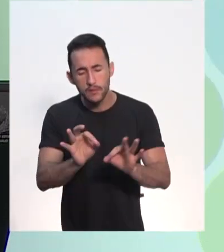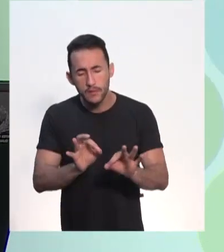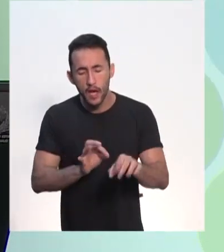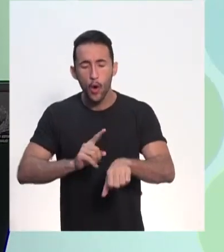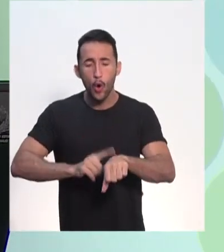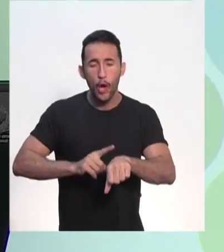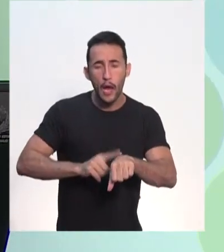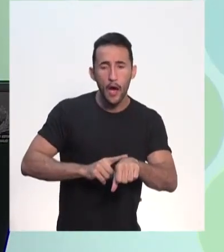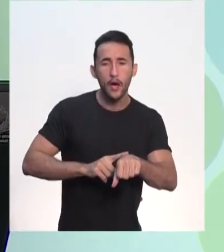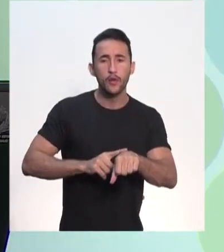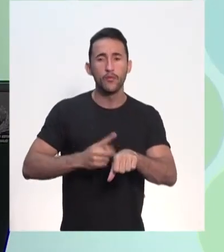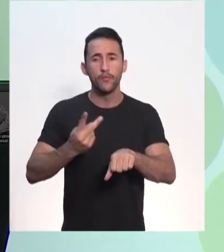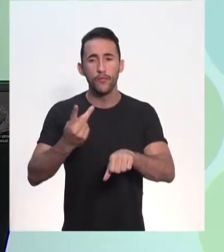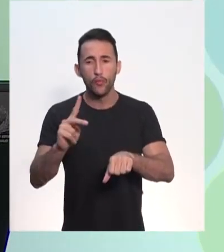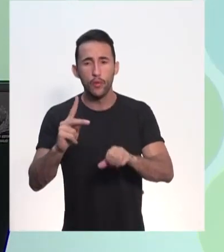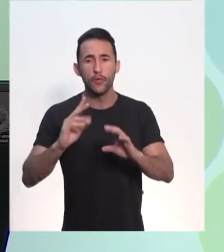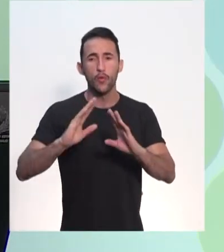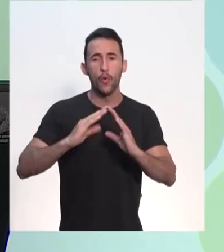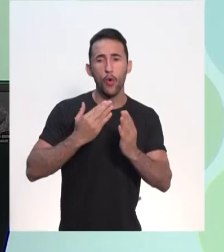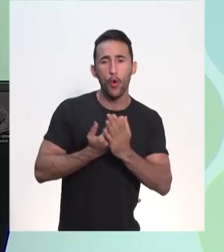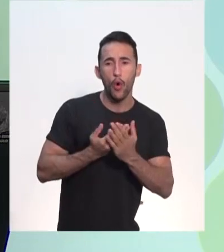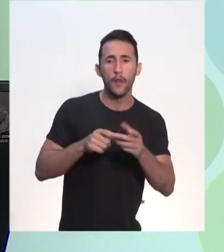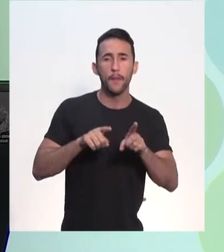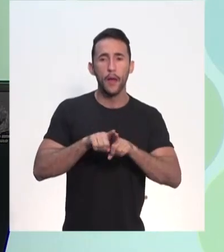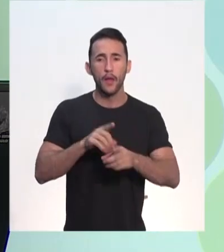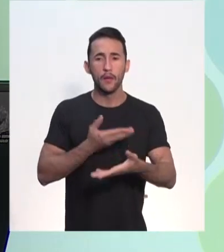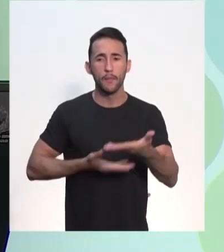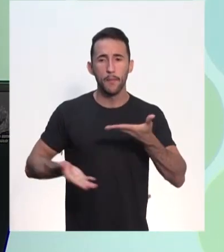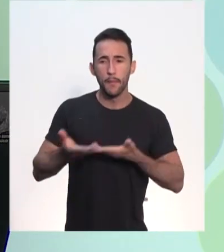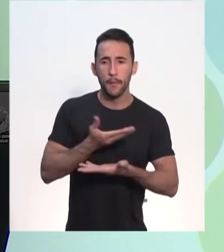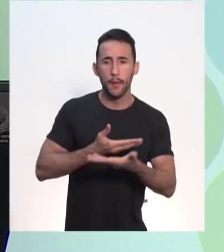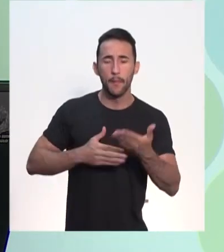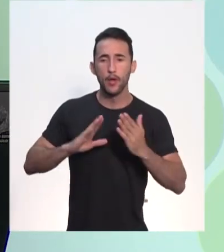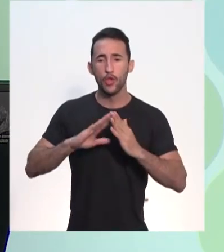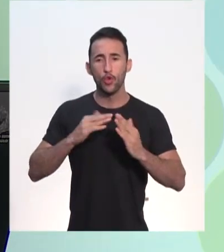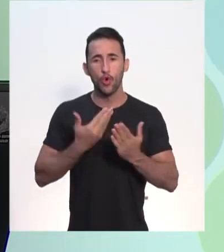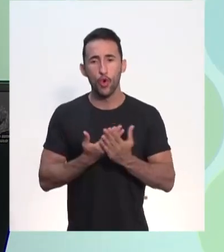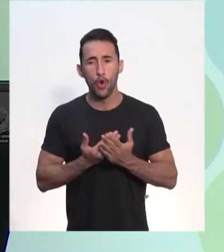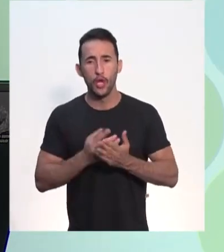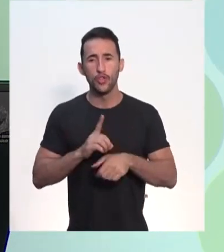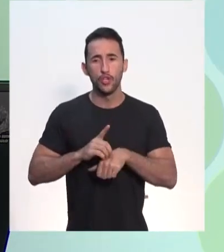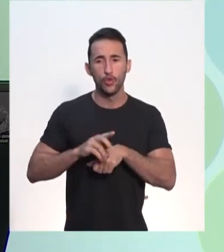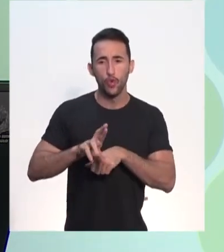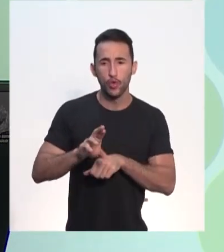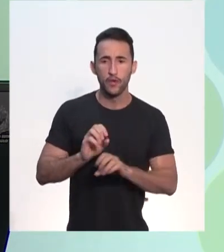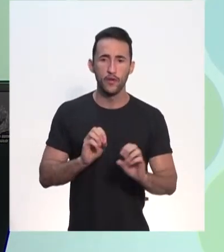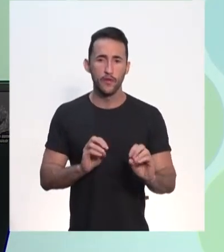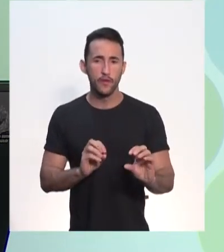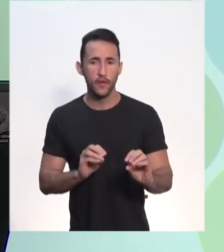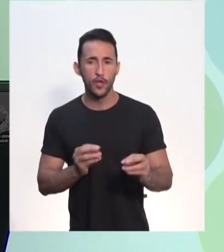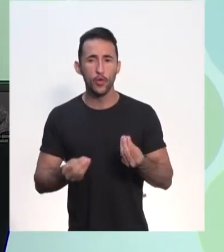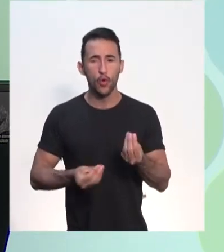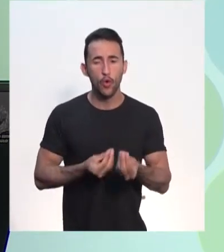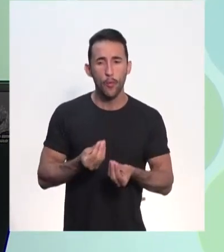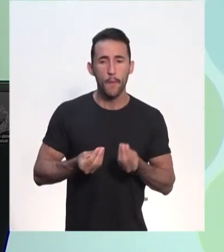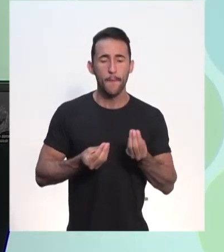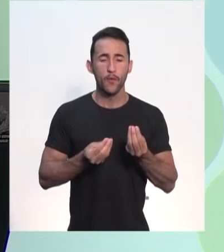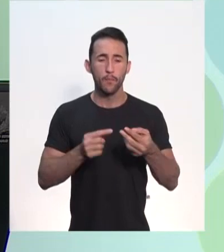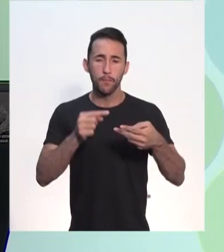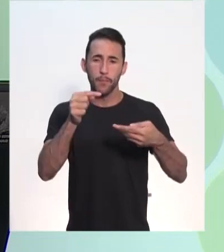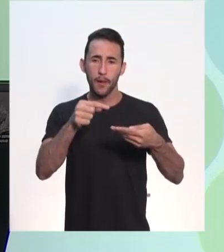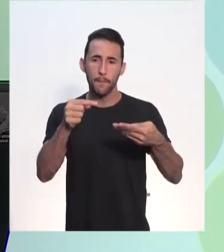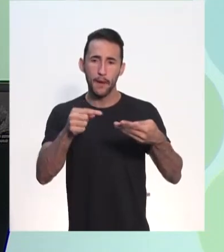aí nas unidades escolares, na interação com a própria diretoria de ensino, destacando alguns pontos que nós